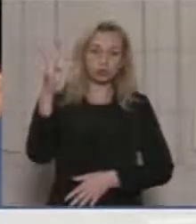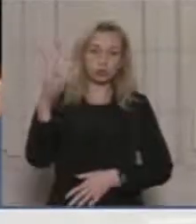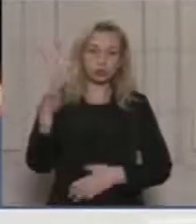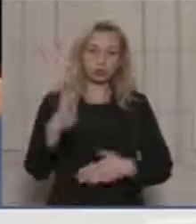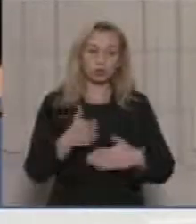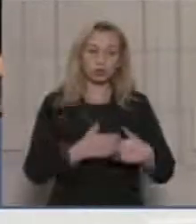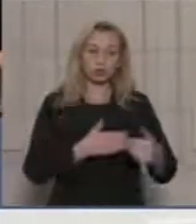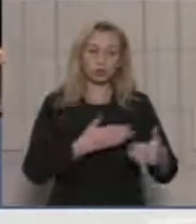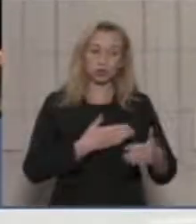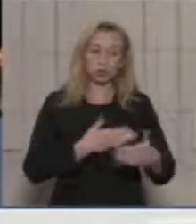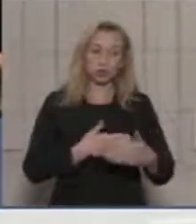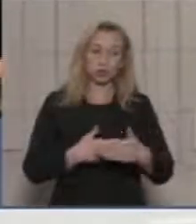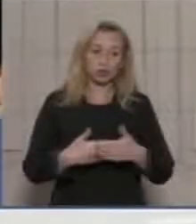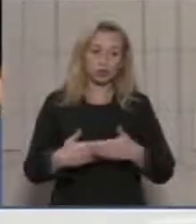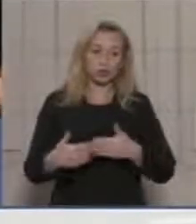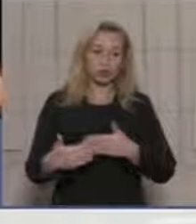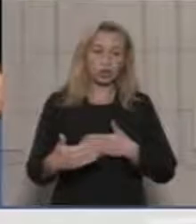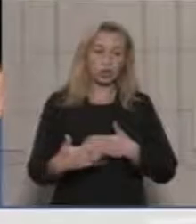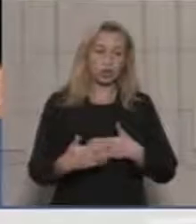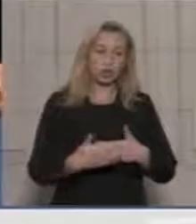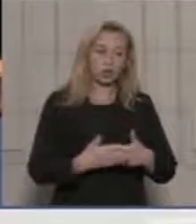qualquer corporação